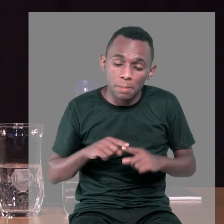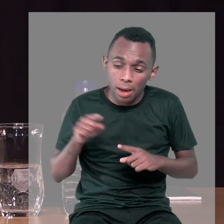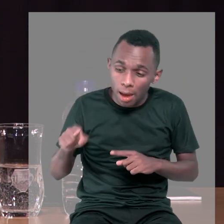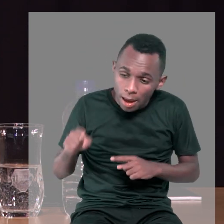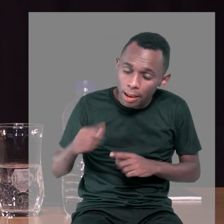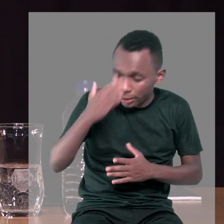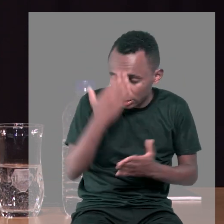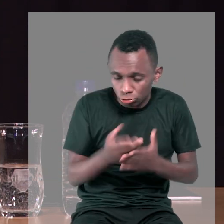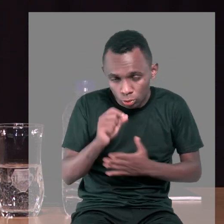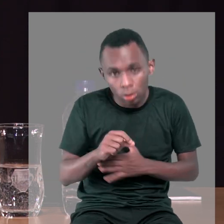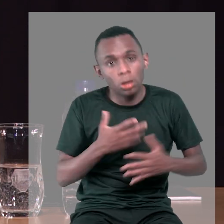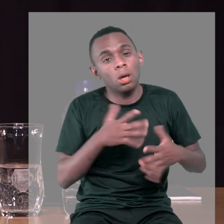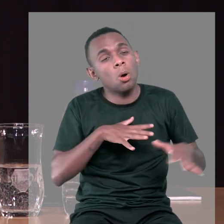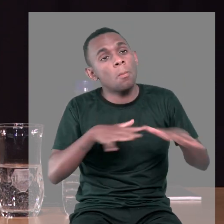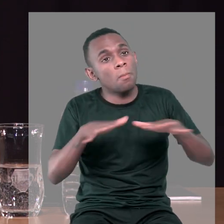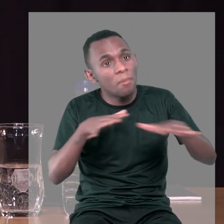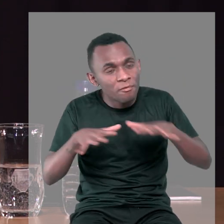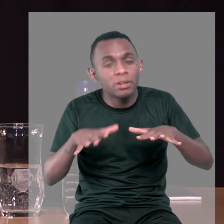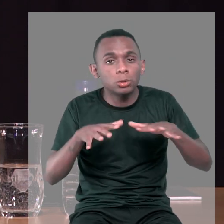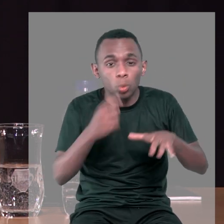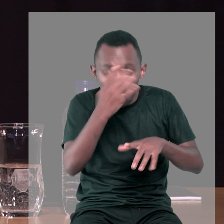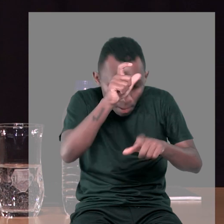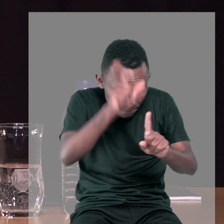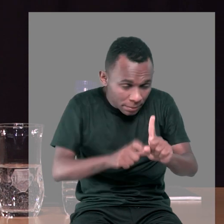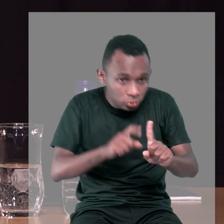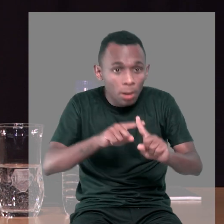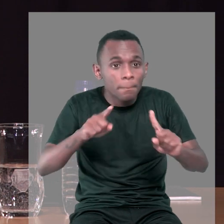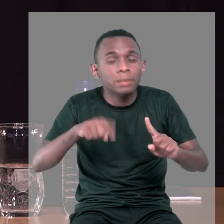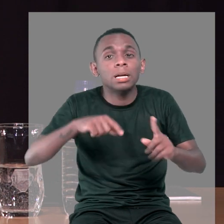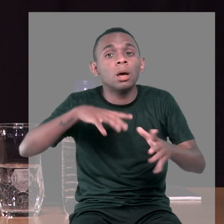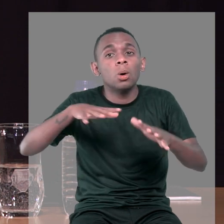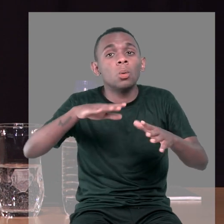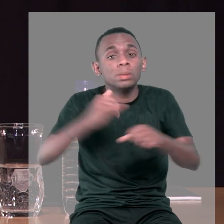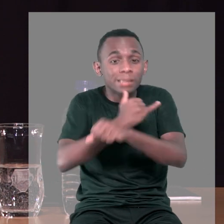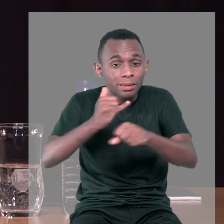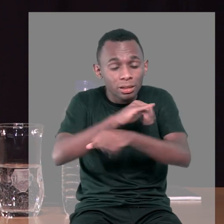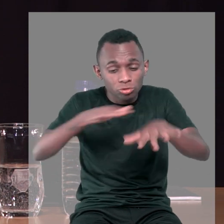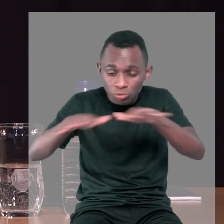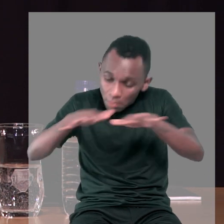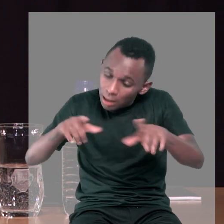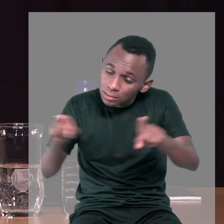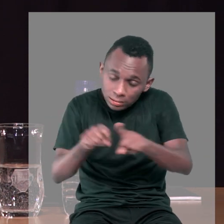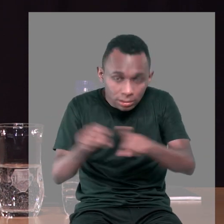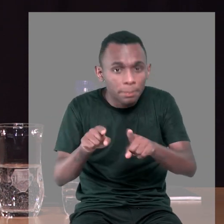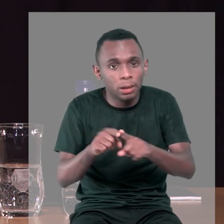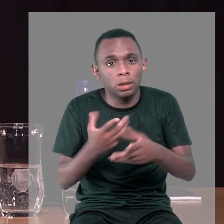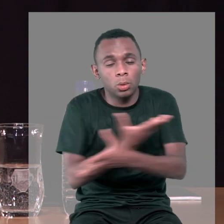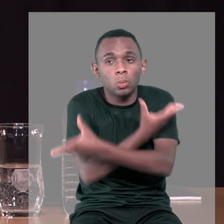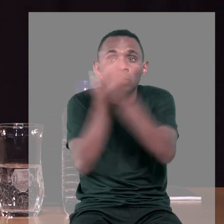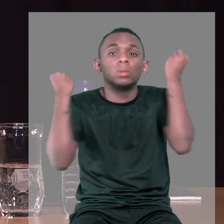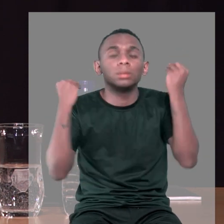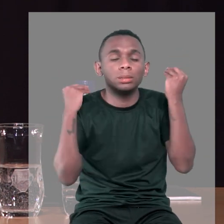processo coletivo. Da mesma forma que um indivíduo pode esquecer e confundir o seu passado,